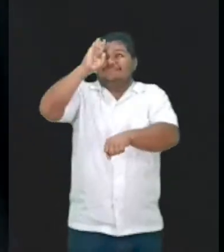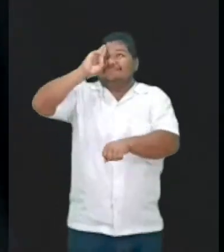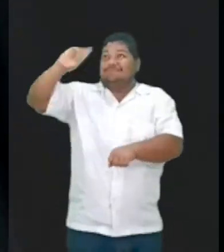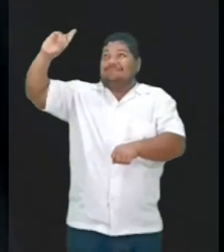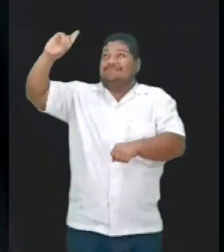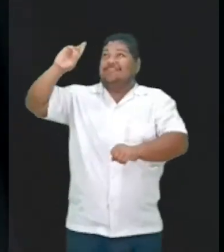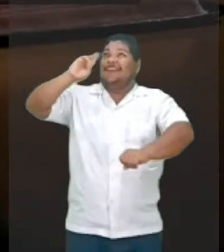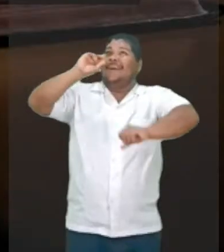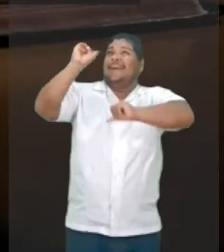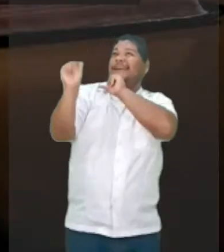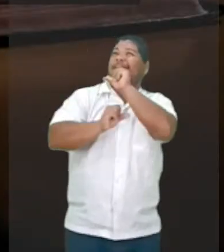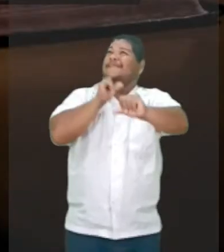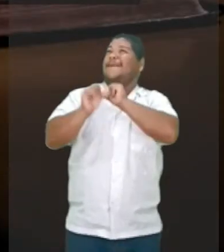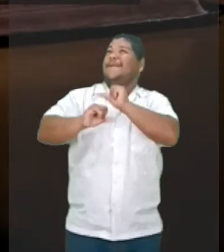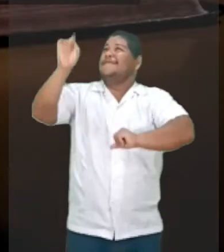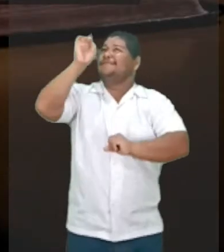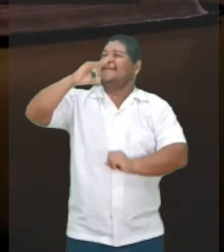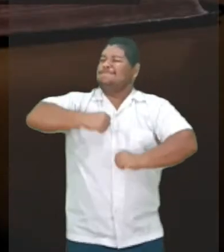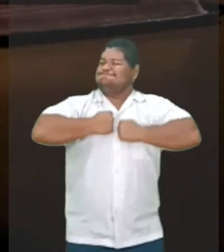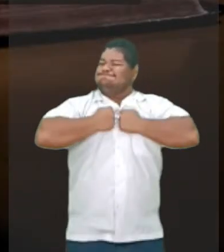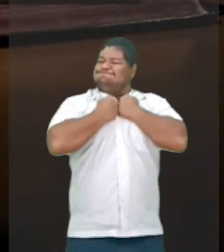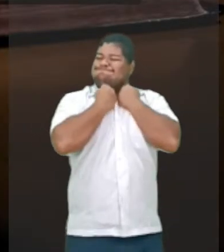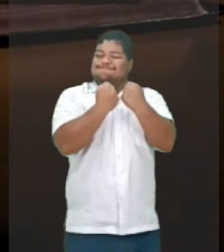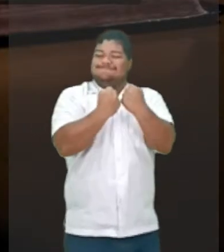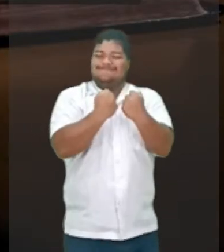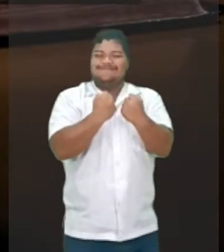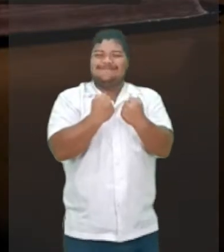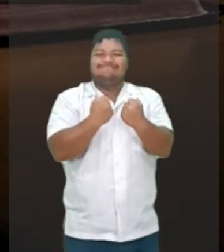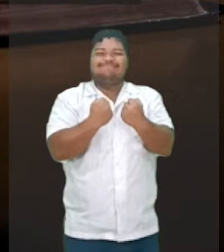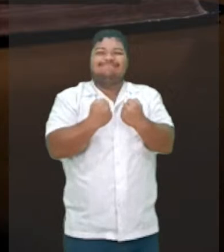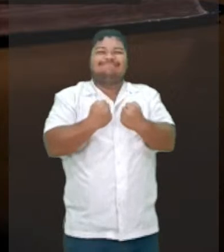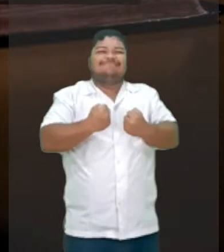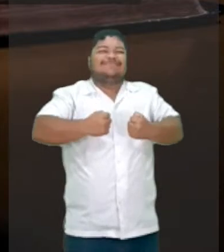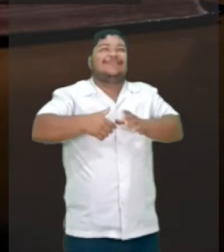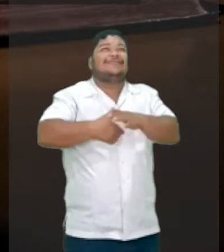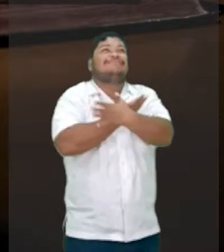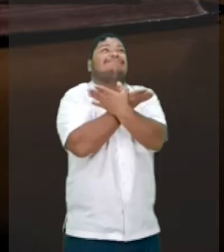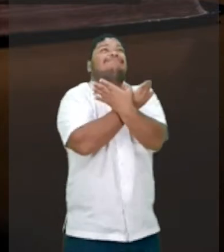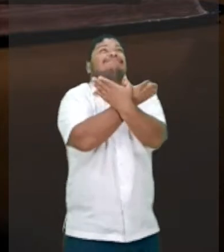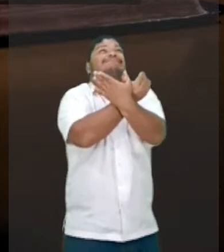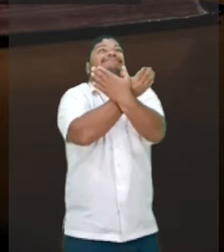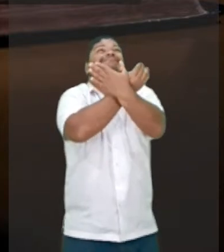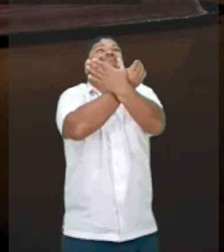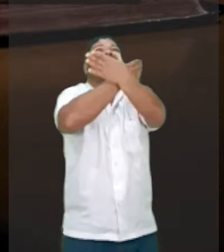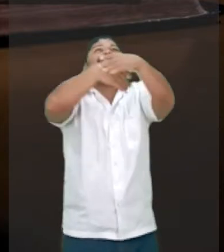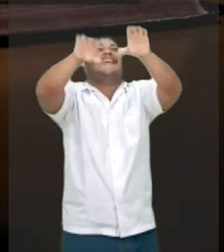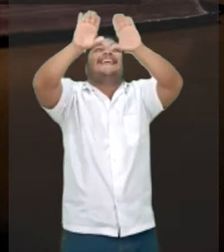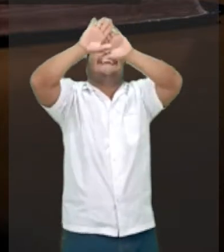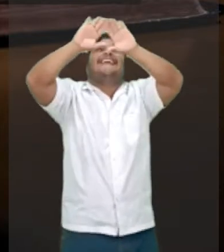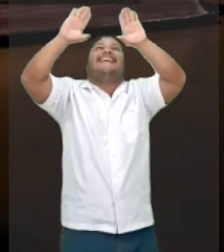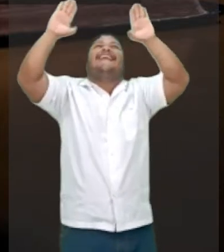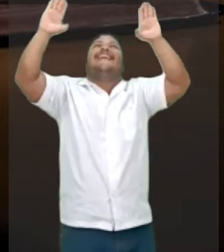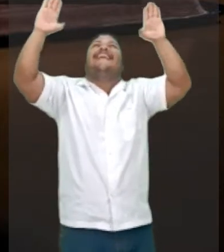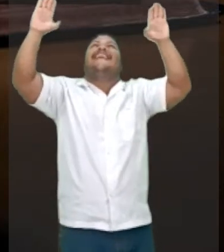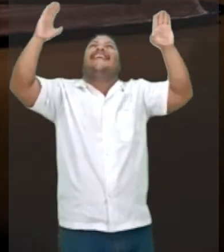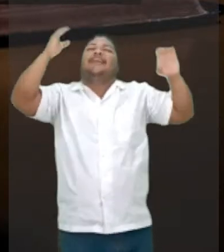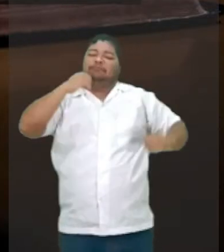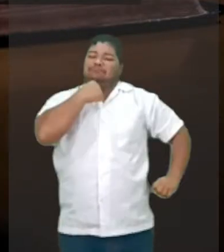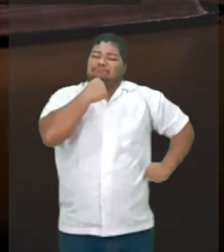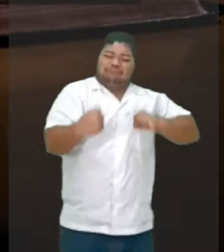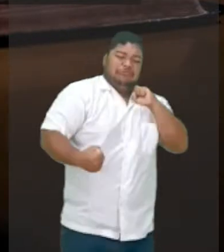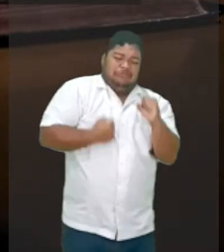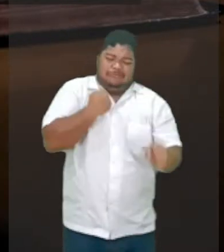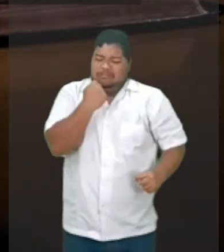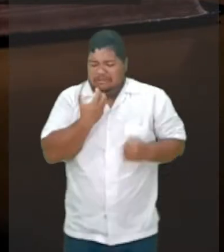Senhor renovam as suas forças, voam bem alto como águias, correm e não